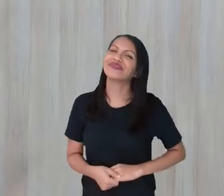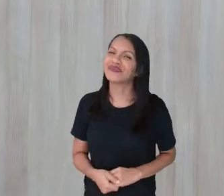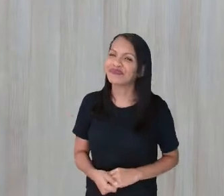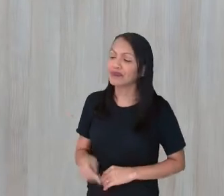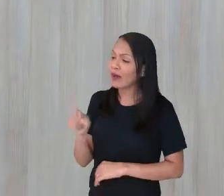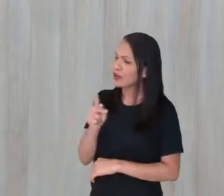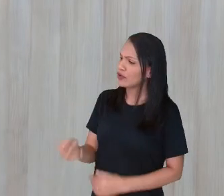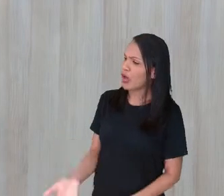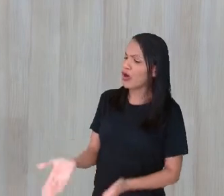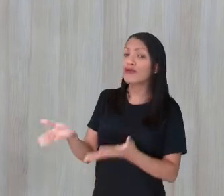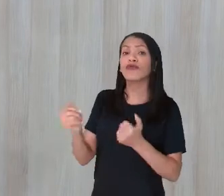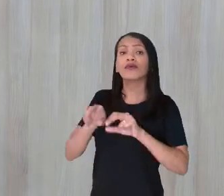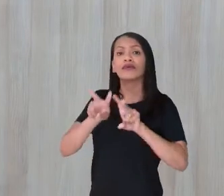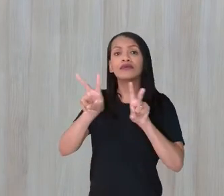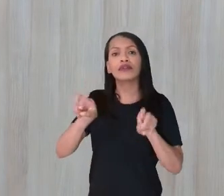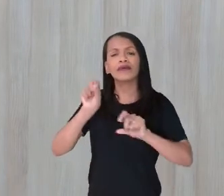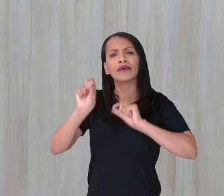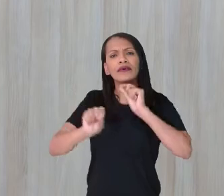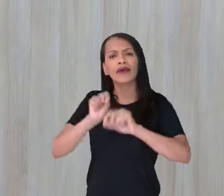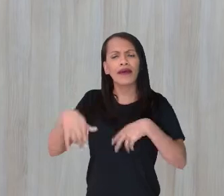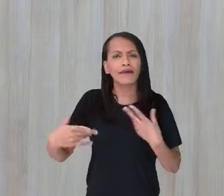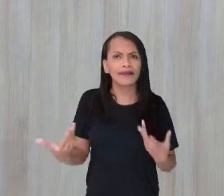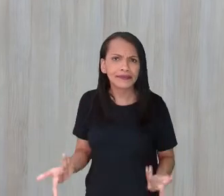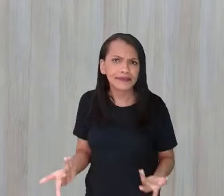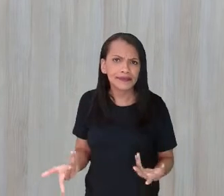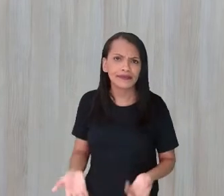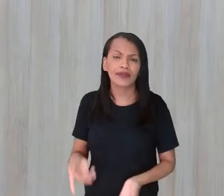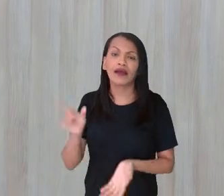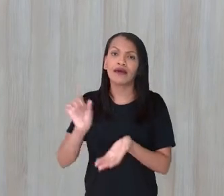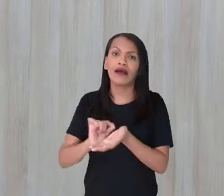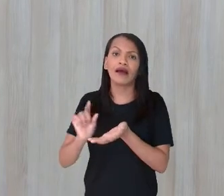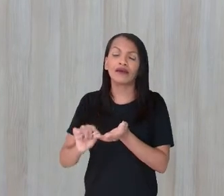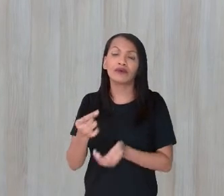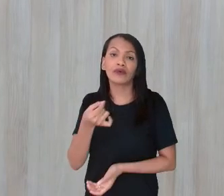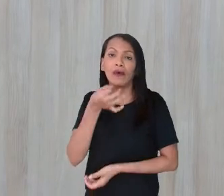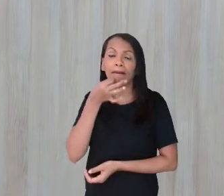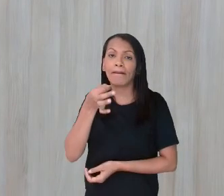Professora, vamos falar de quê? Vamos falar de artigo de opinião.